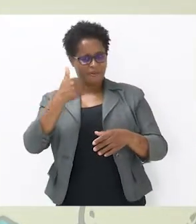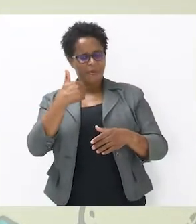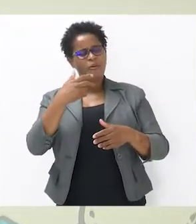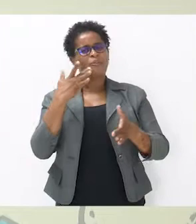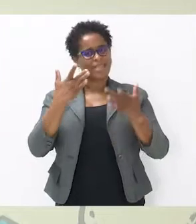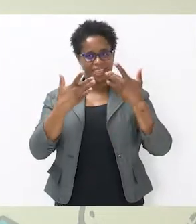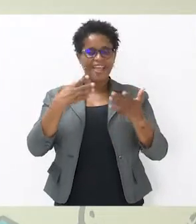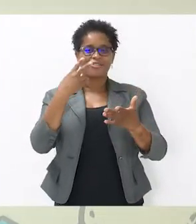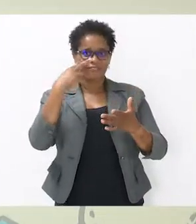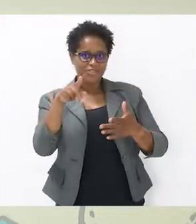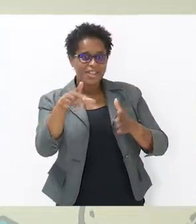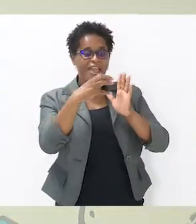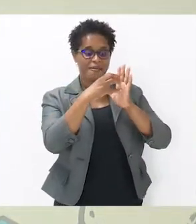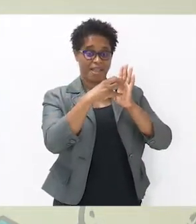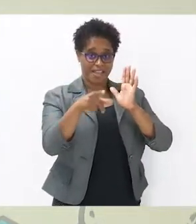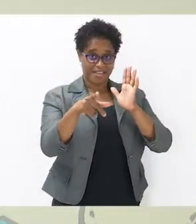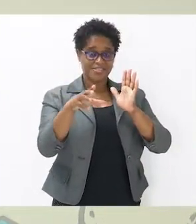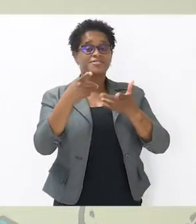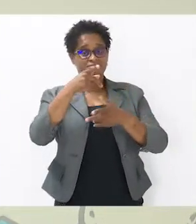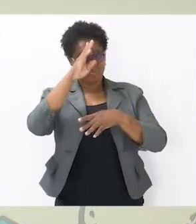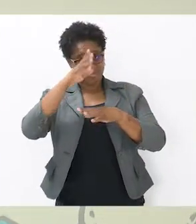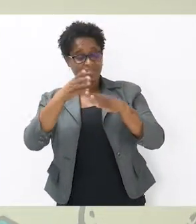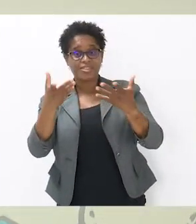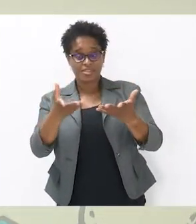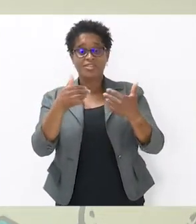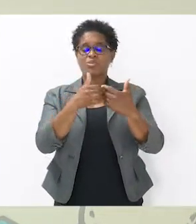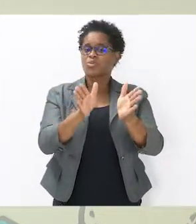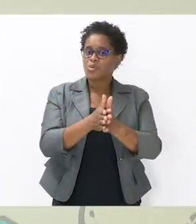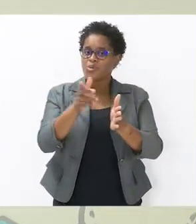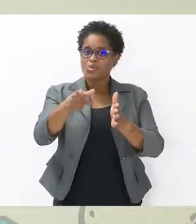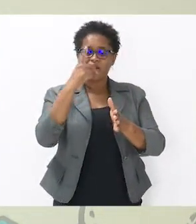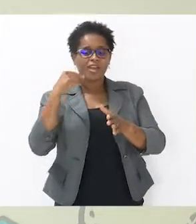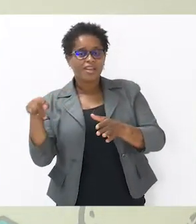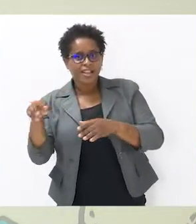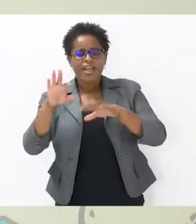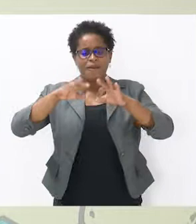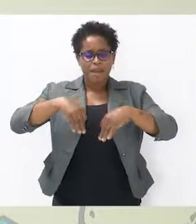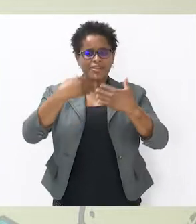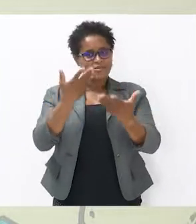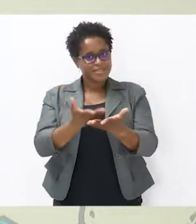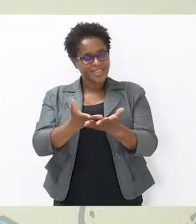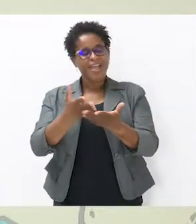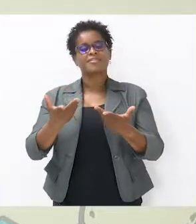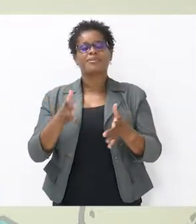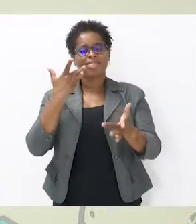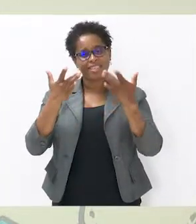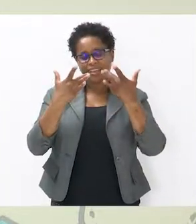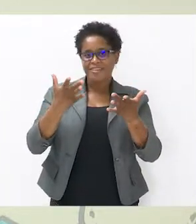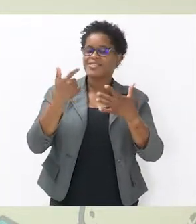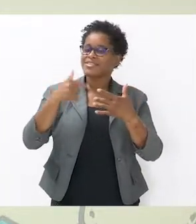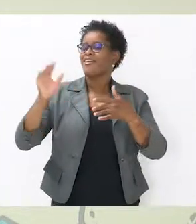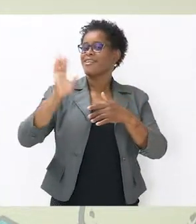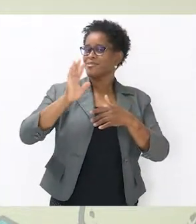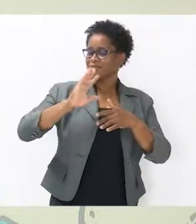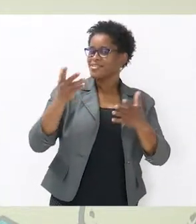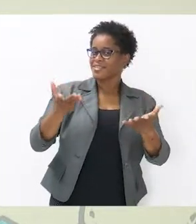de teatro. Vejam ali a imagem, o cenário todo. Então, eles acabaram de apresentar a peça e estão a